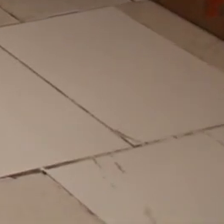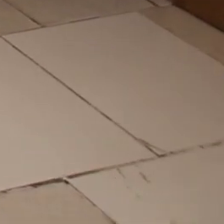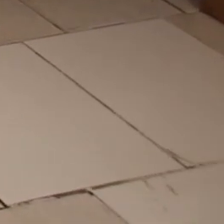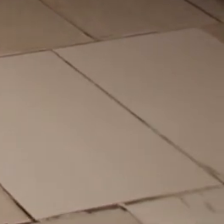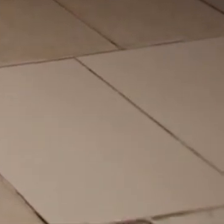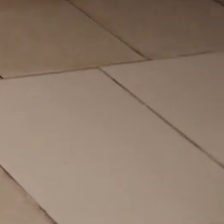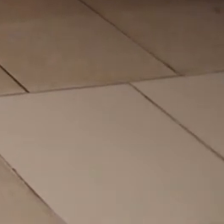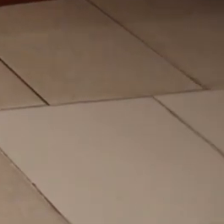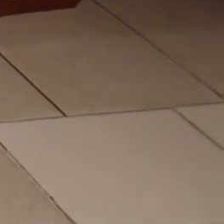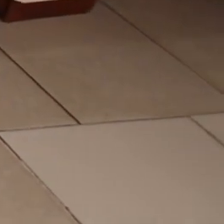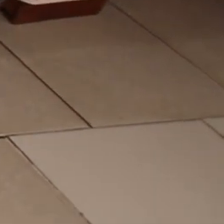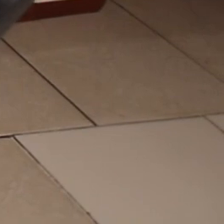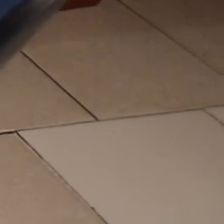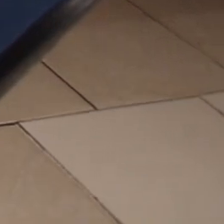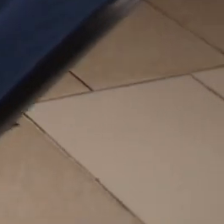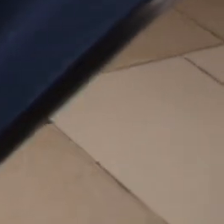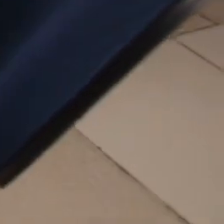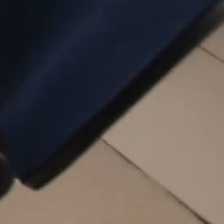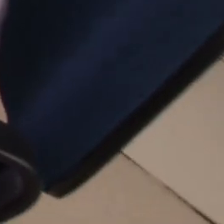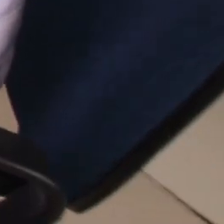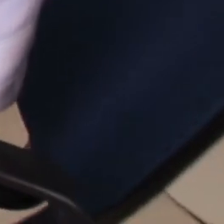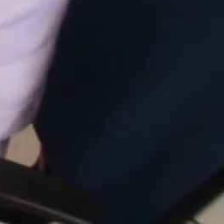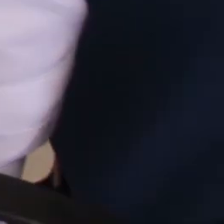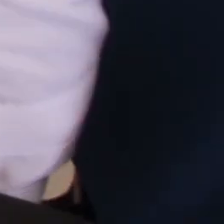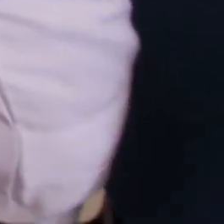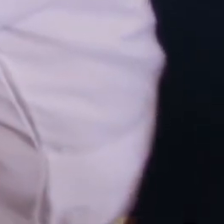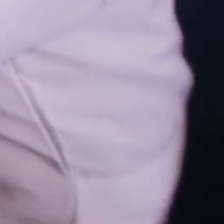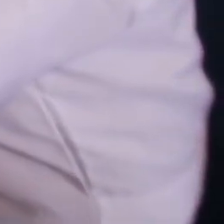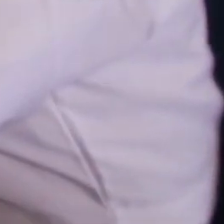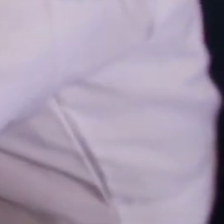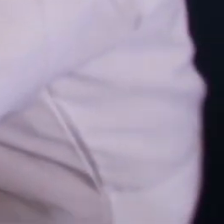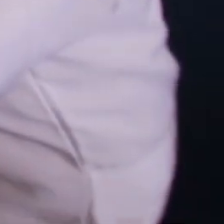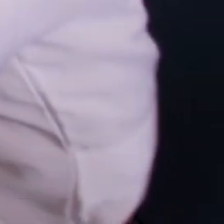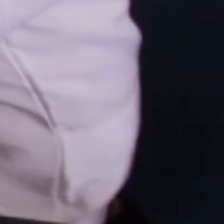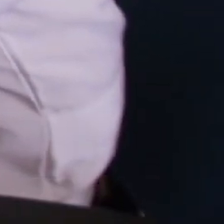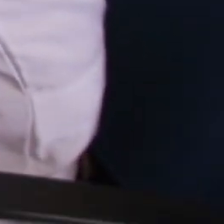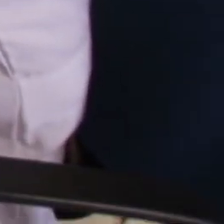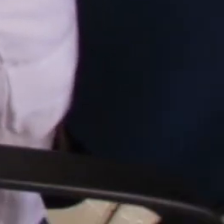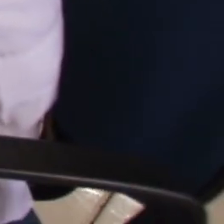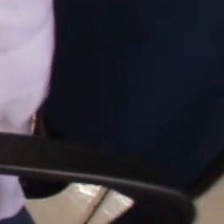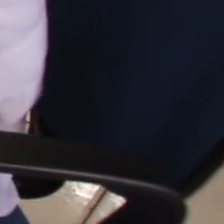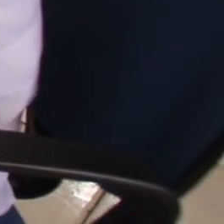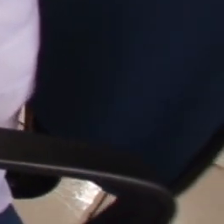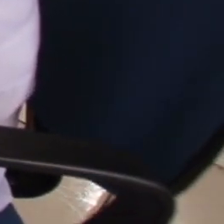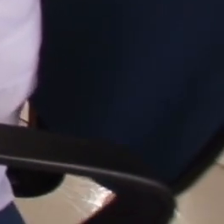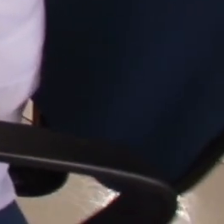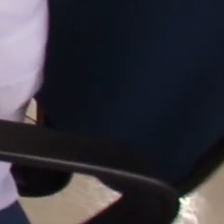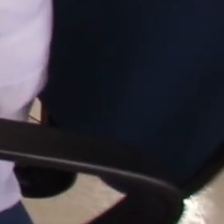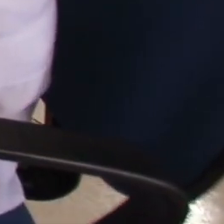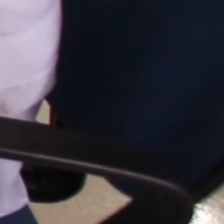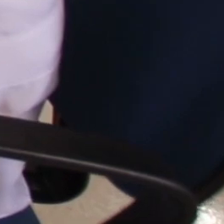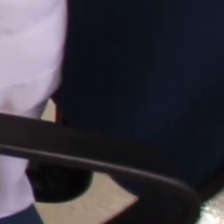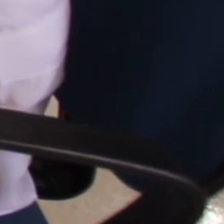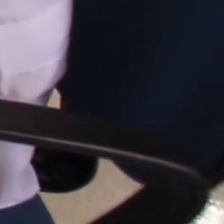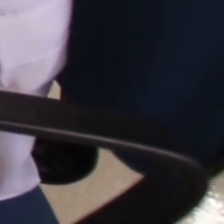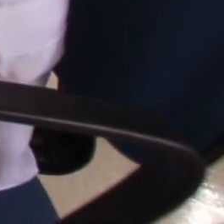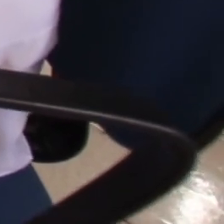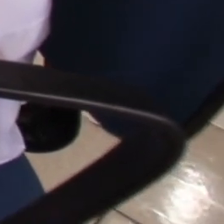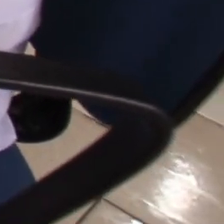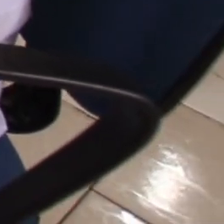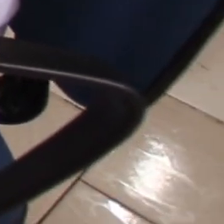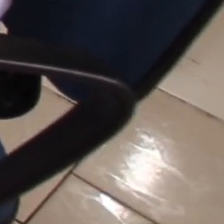questões motoras, né? Seja ela de membro superior, de membro inferior, a gente pensa no papel, né? No papel ocupacional que essa